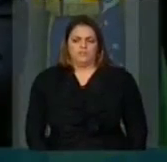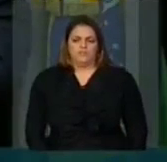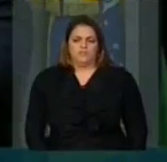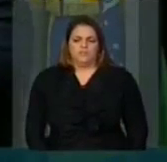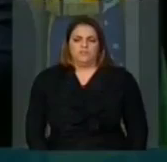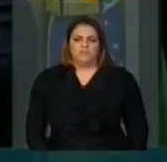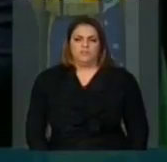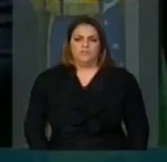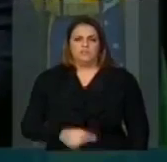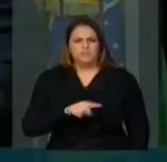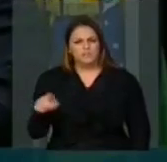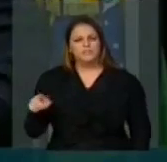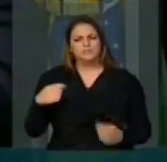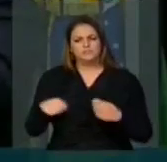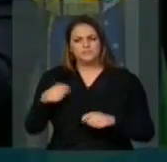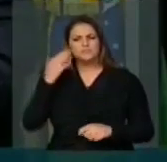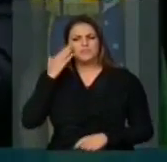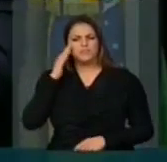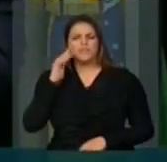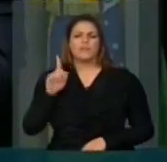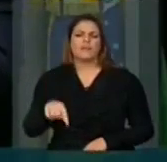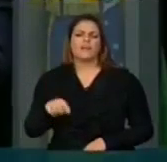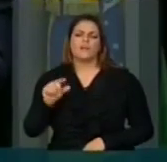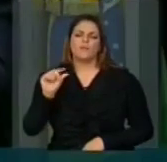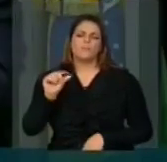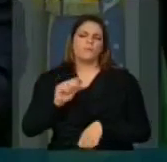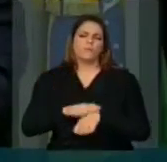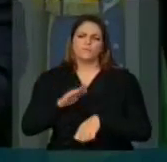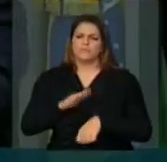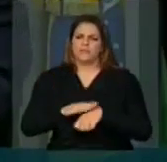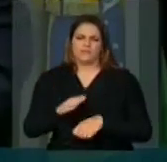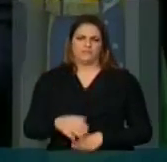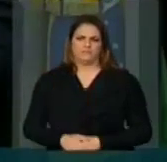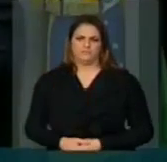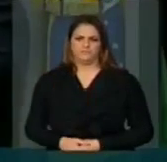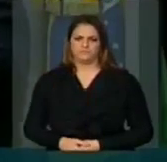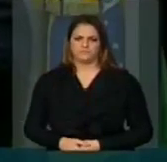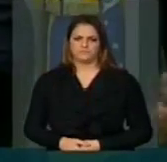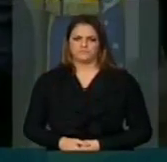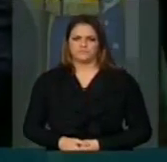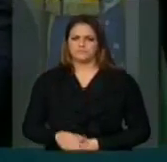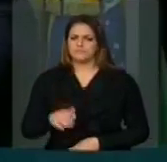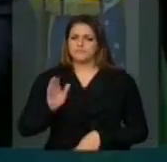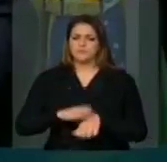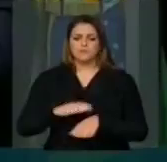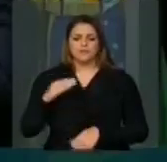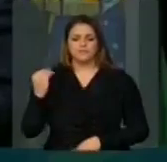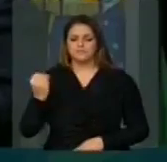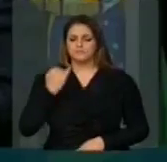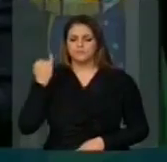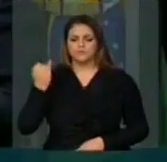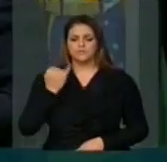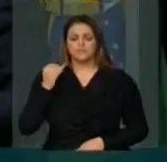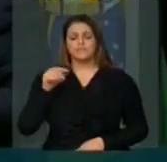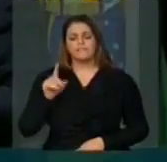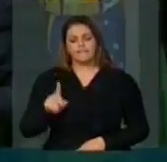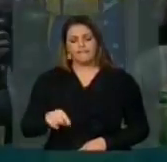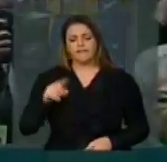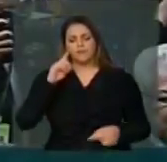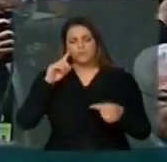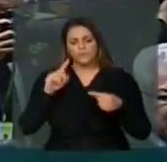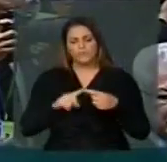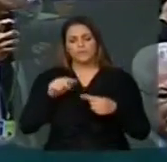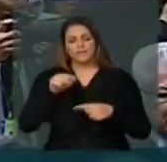que é algo provisório, porque aqui o que importa defender, Molon, o que importa manter é este centro, porque se